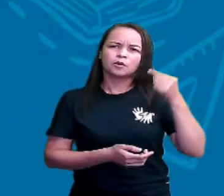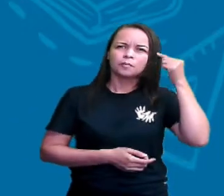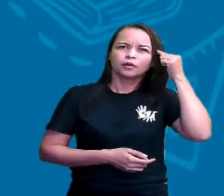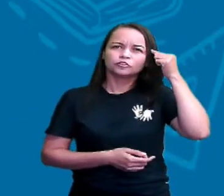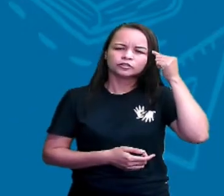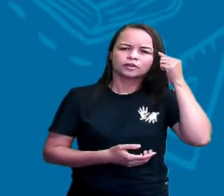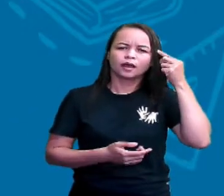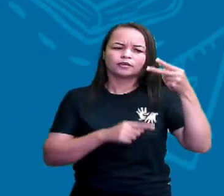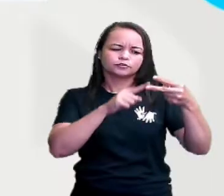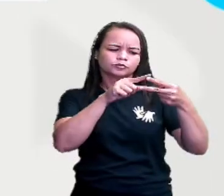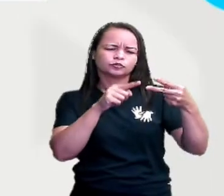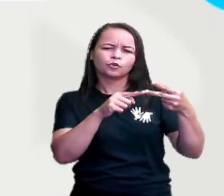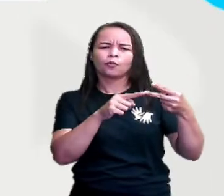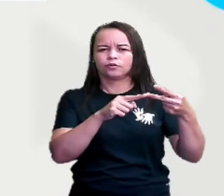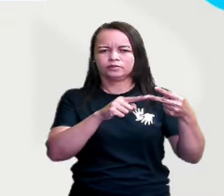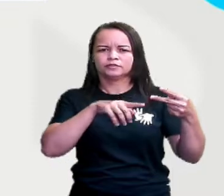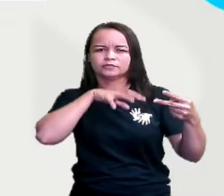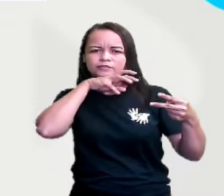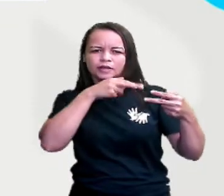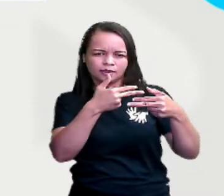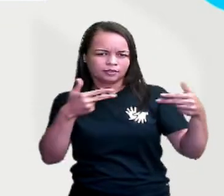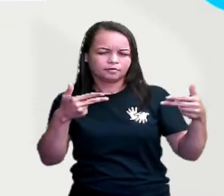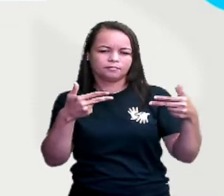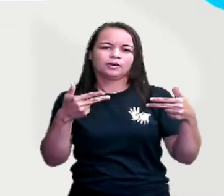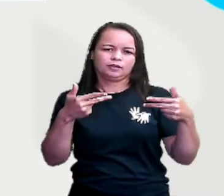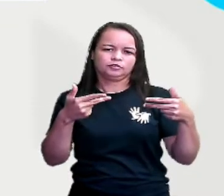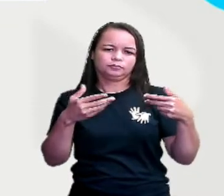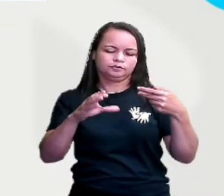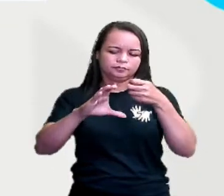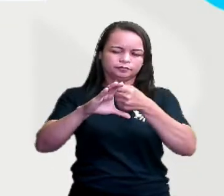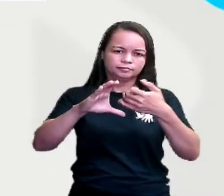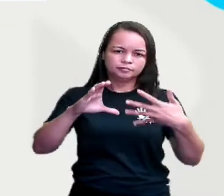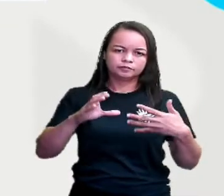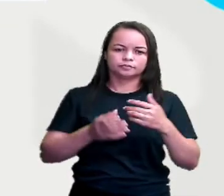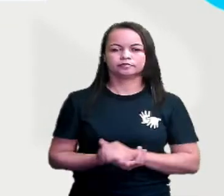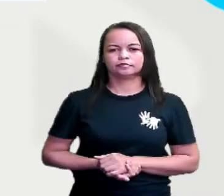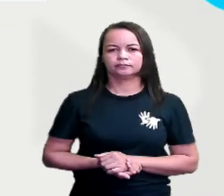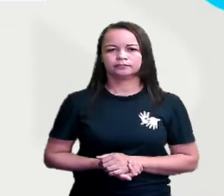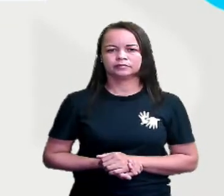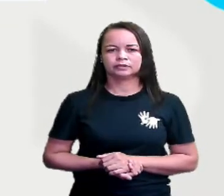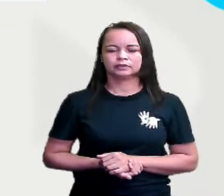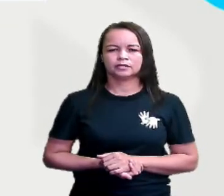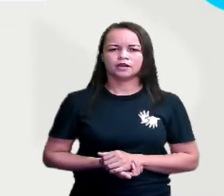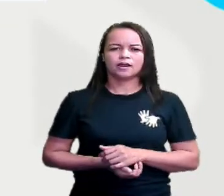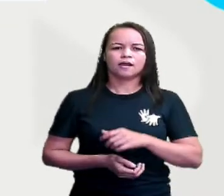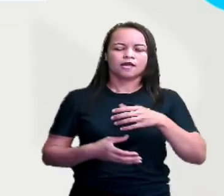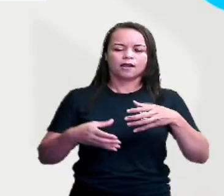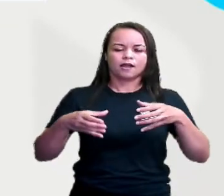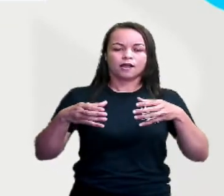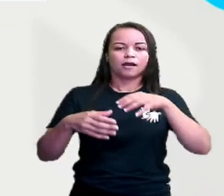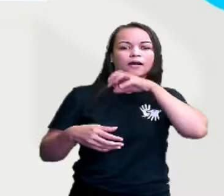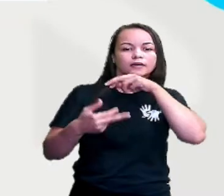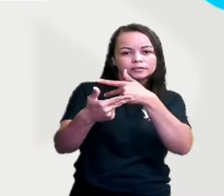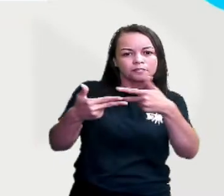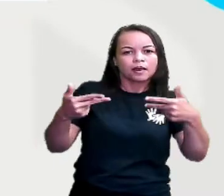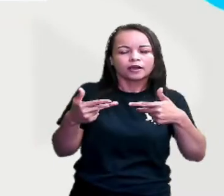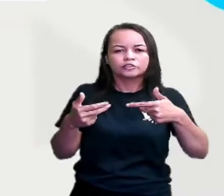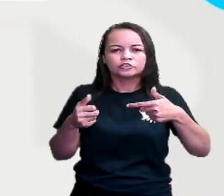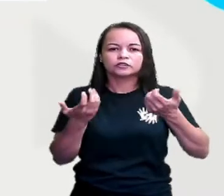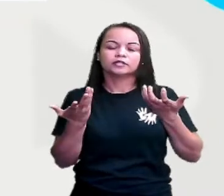pensar em dois animais para cada uma dessas características. Animais que nadam. Quais animaizinhos a gente